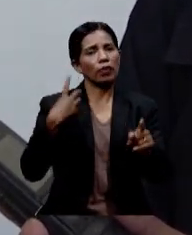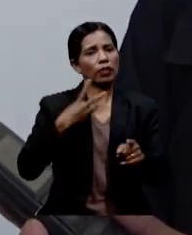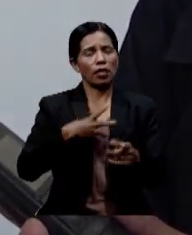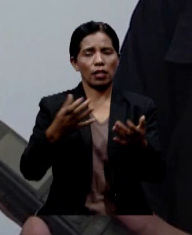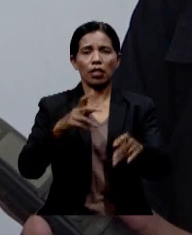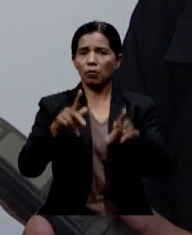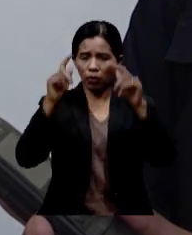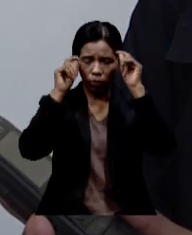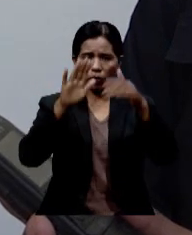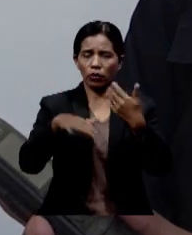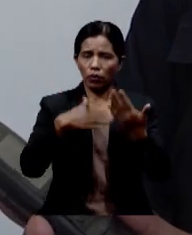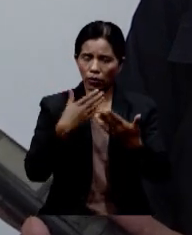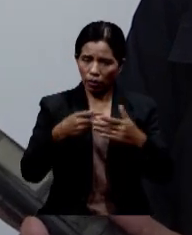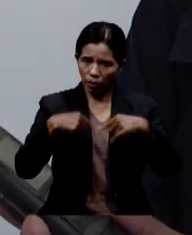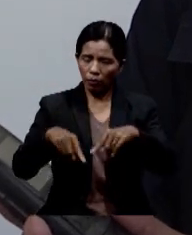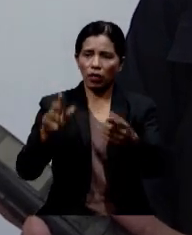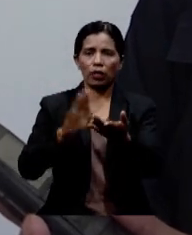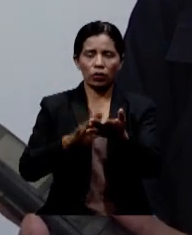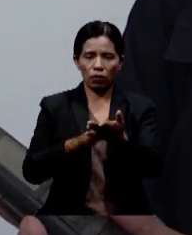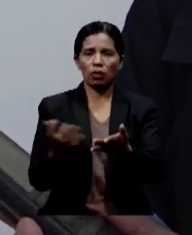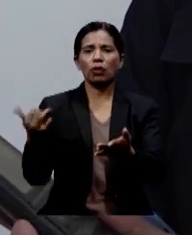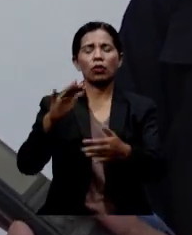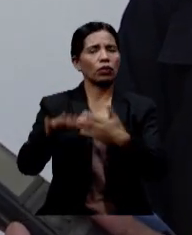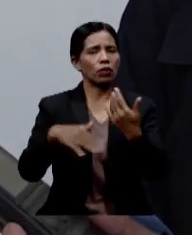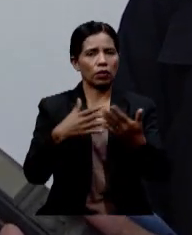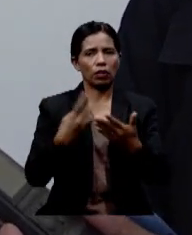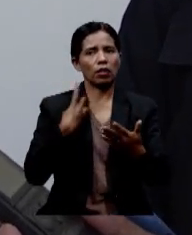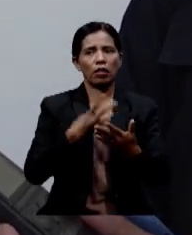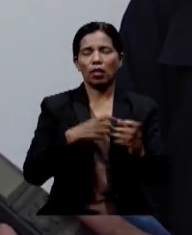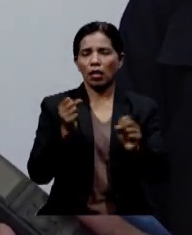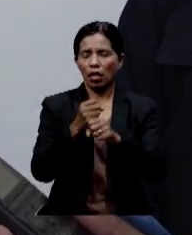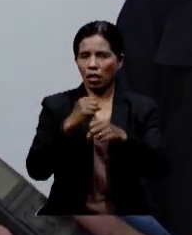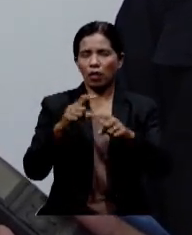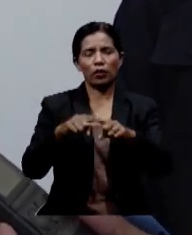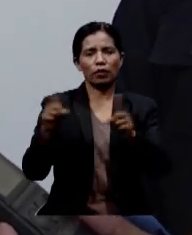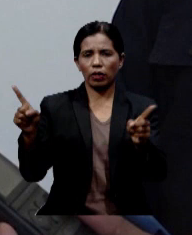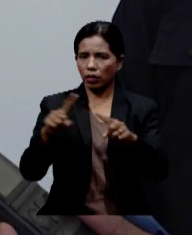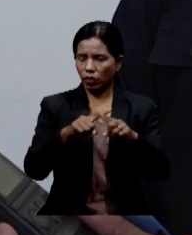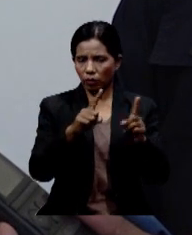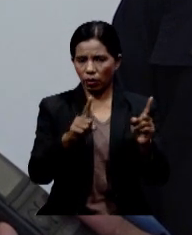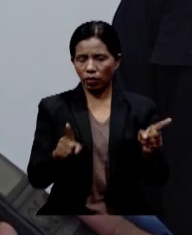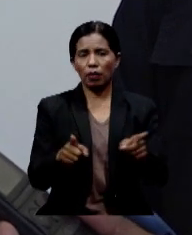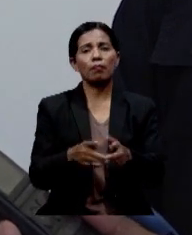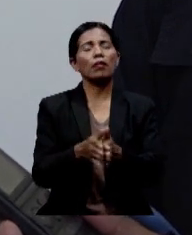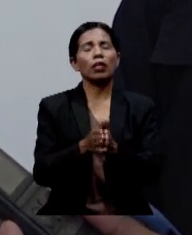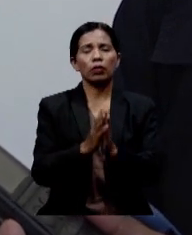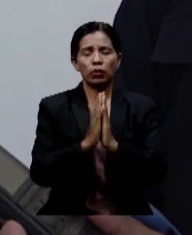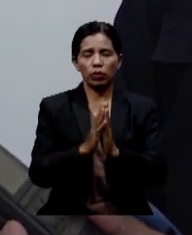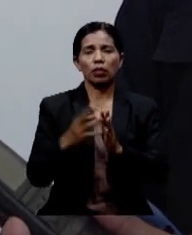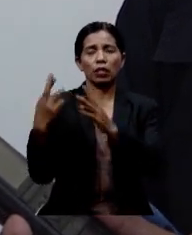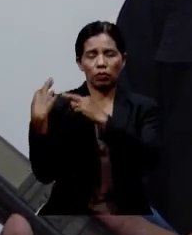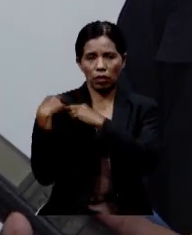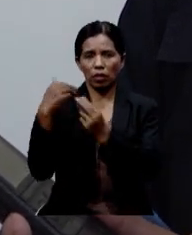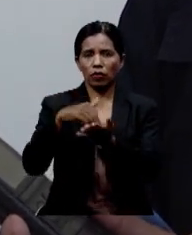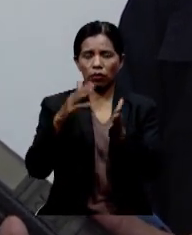timoran ser tu ne be mak ba escola he escola serne ita la halo diferença entre escola serne mai be ta husu responsabilidade estudante ser